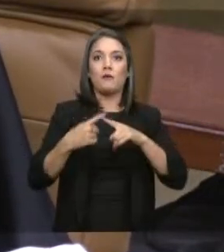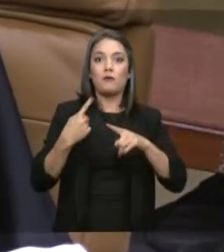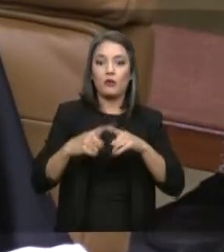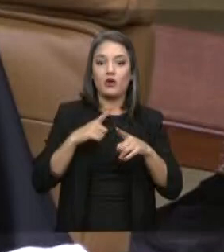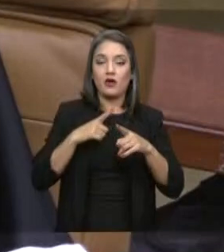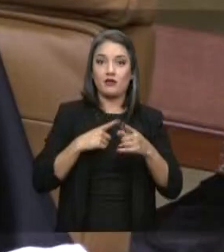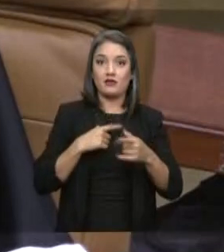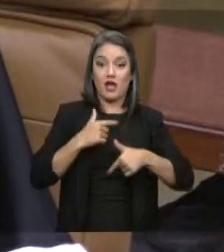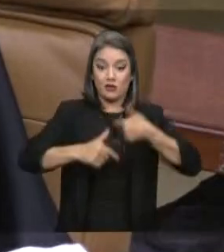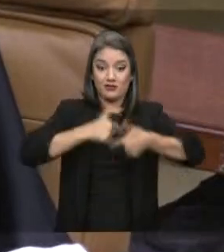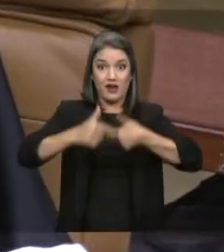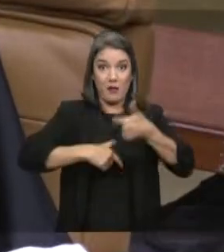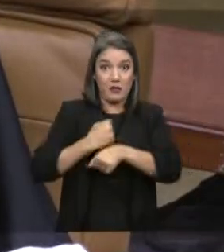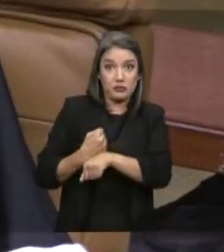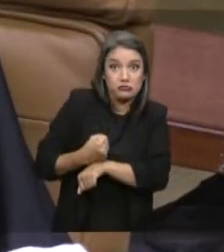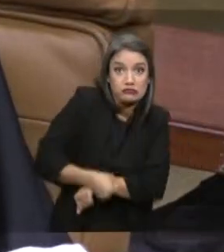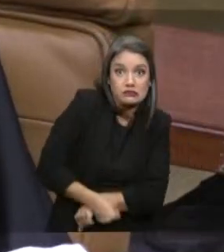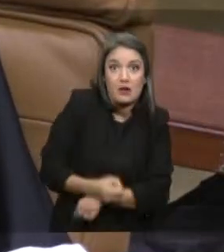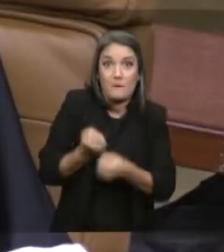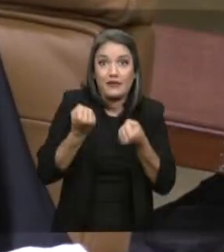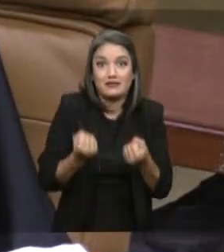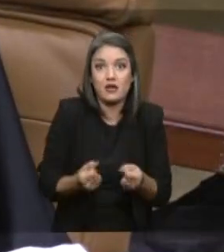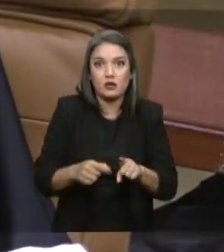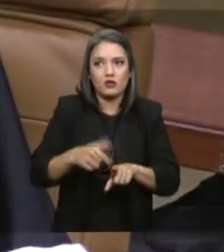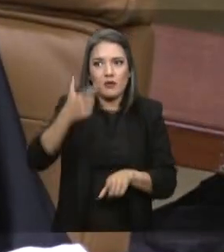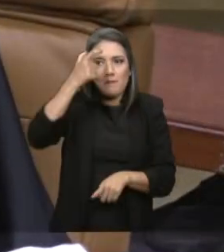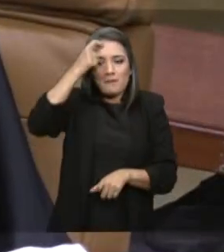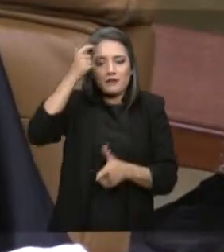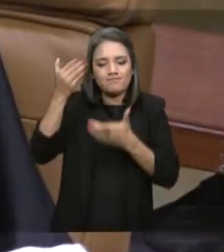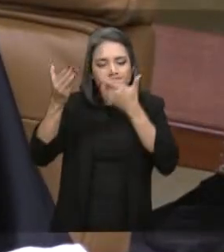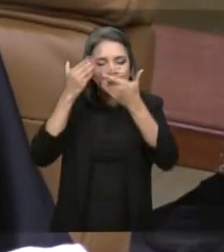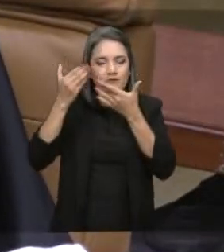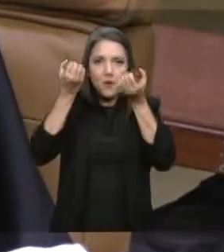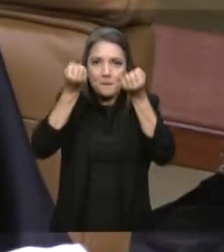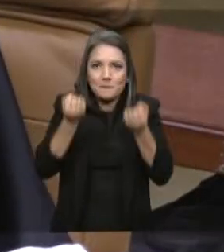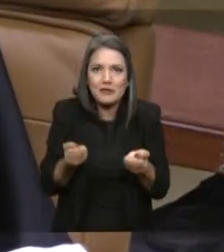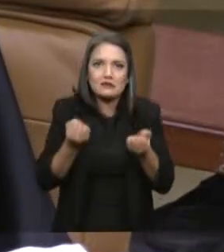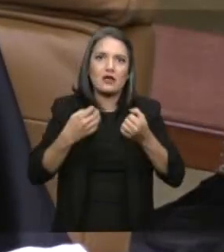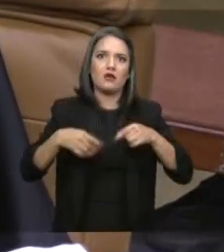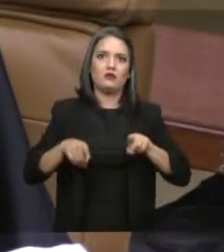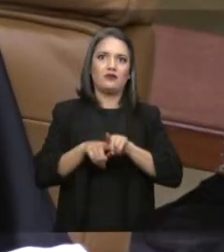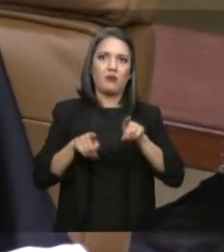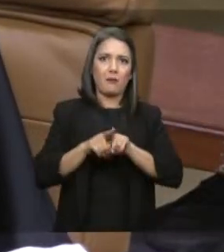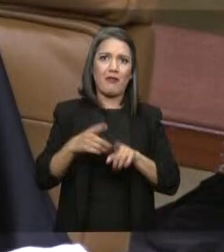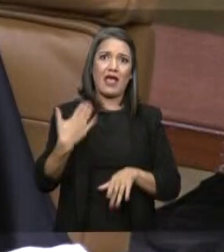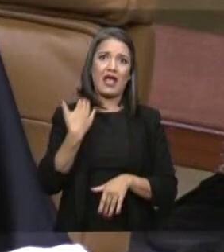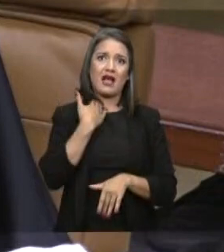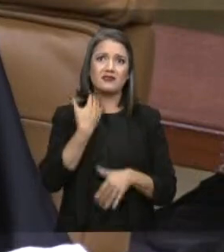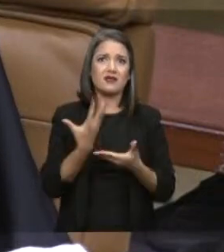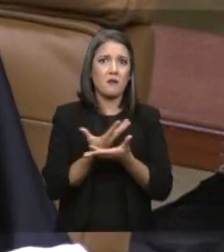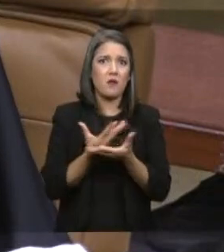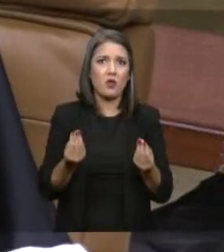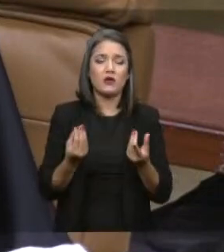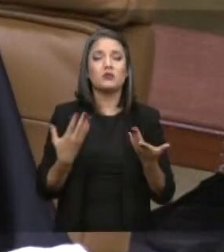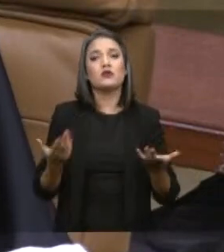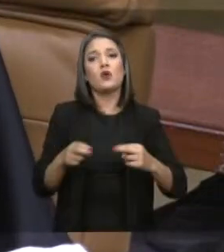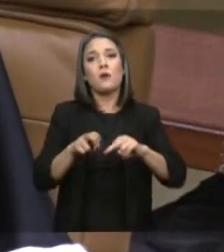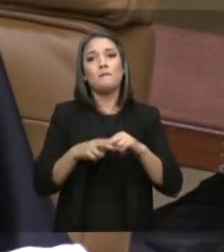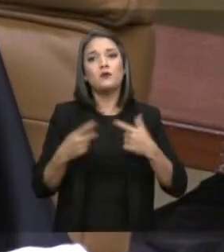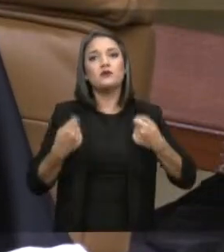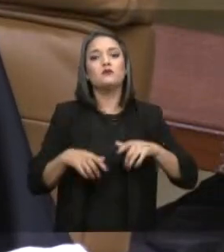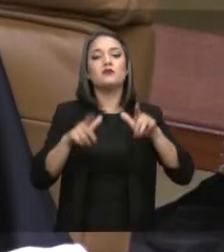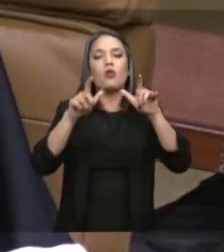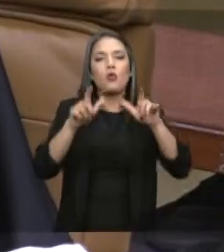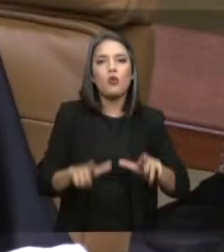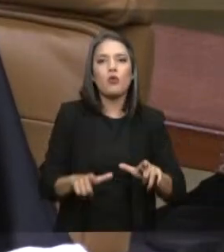proposição além de intensa psicologicamente desgastante por isso é fundamental a implementação de estruturas de